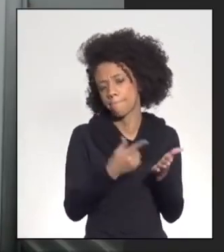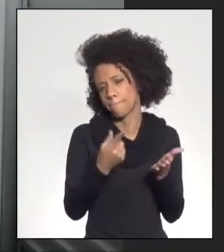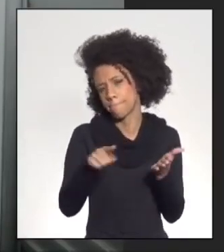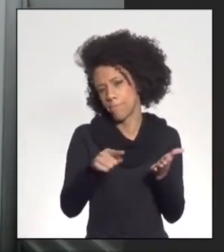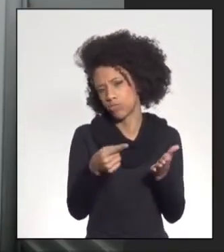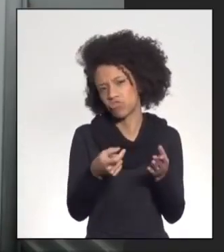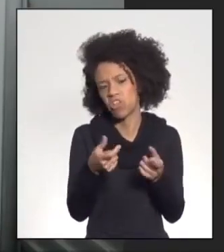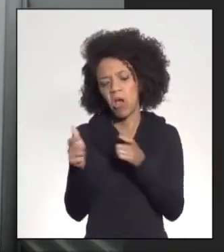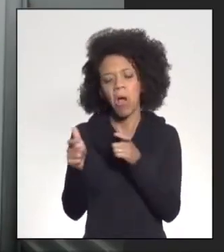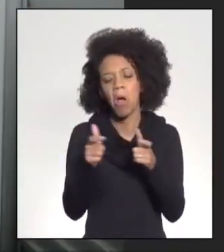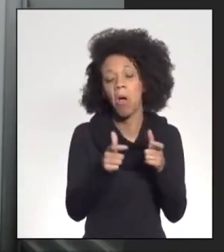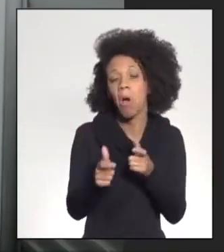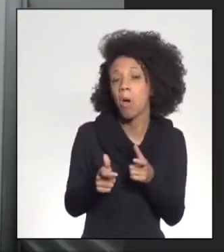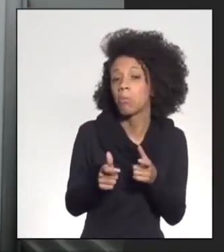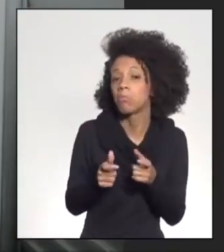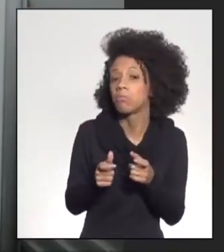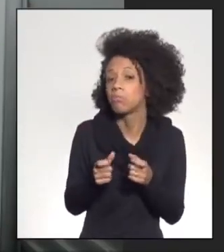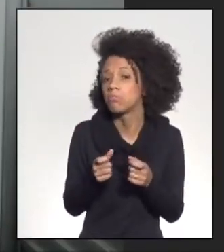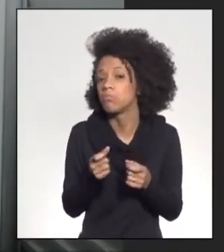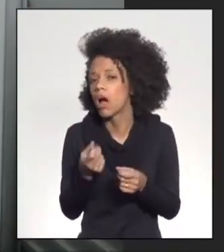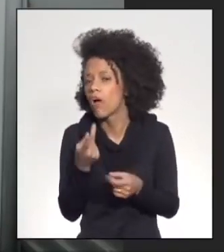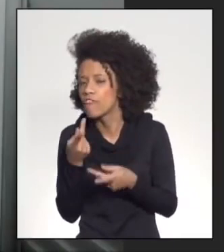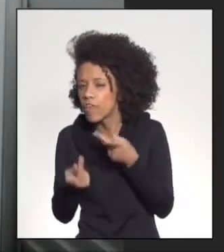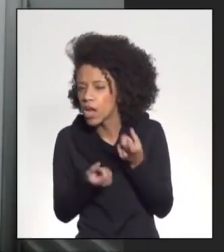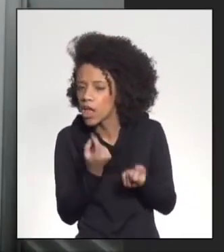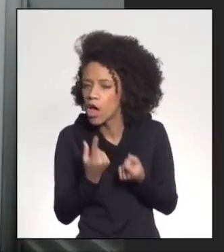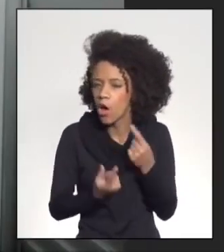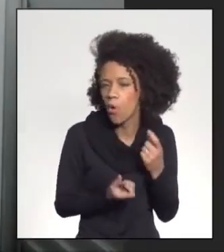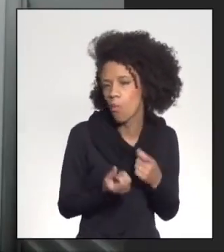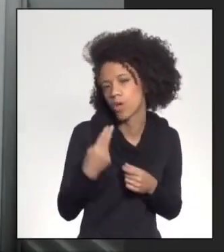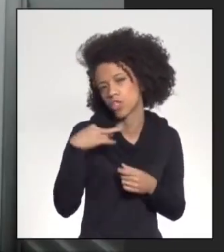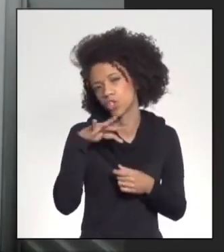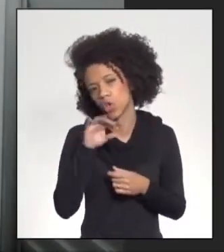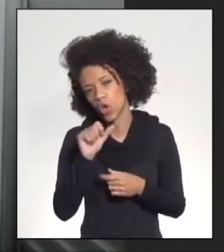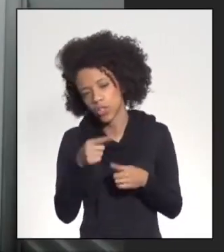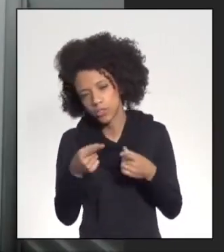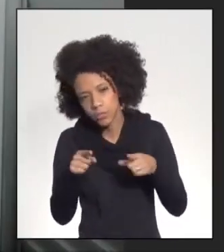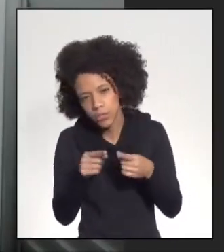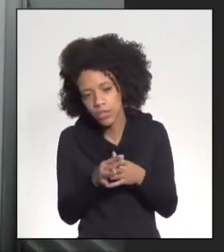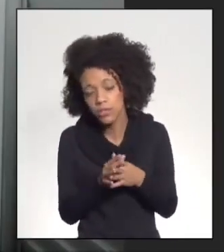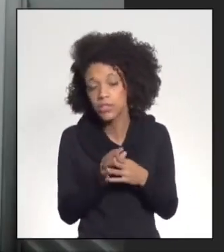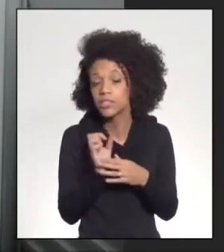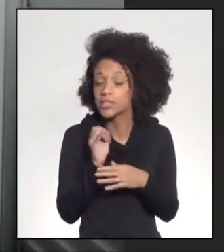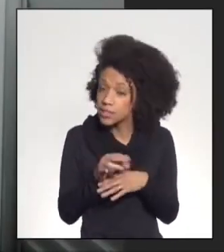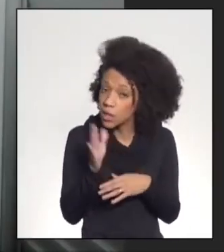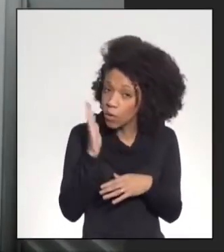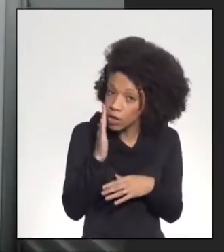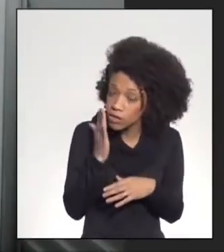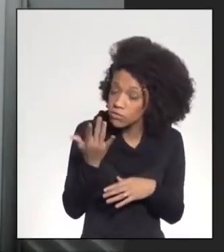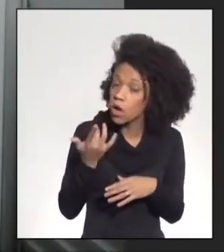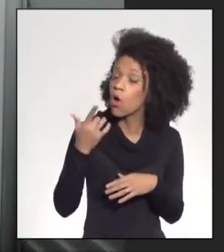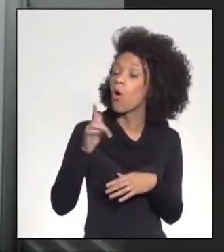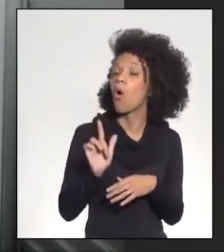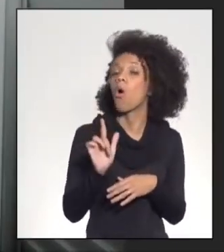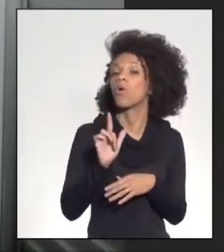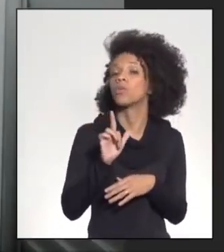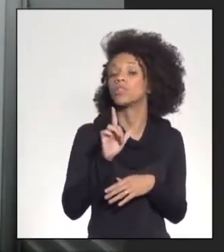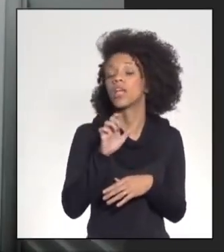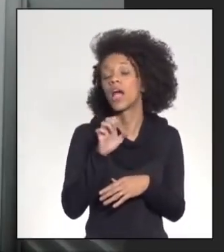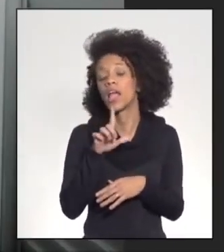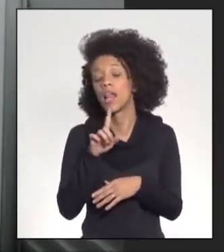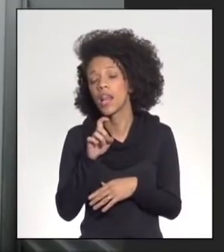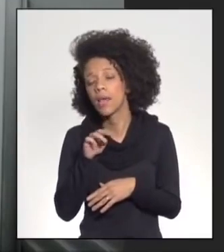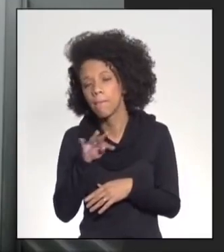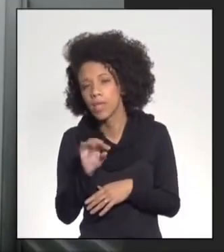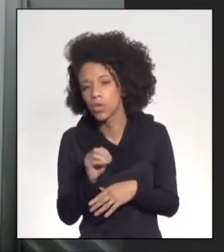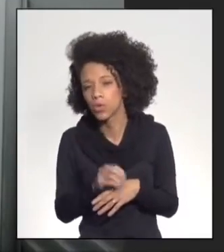lugar. Eu falei algumas notas, alguns nomes de elementos. Se vocês conhecem outros elementos, eu